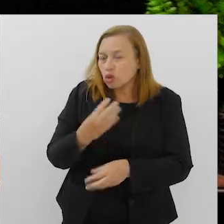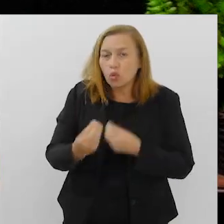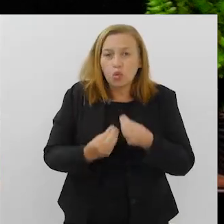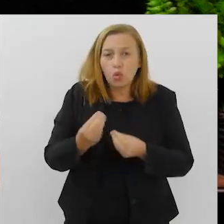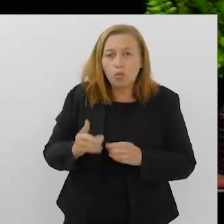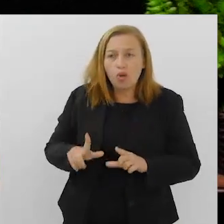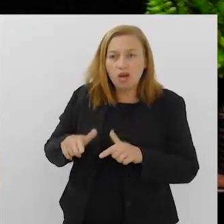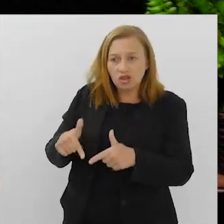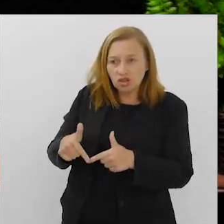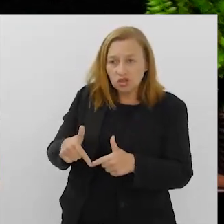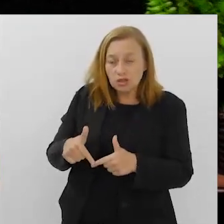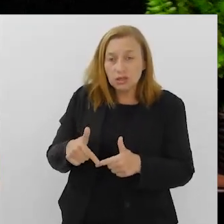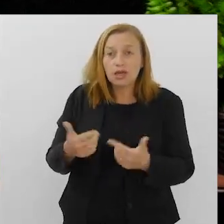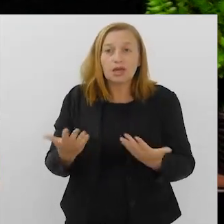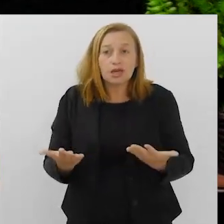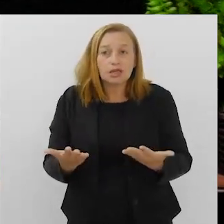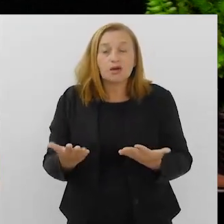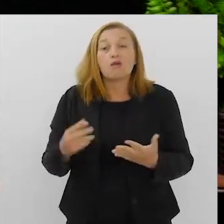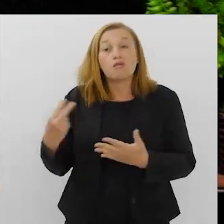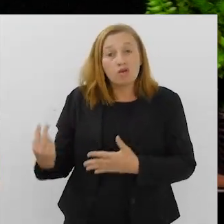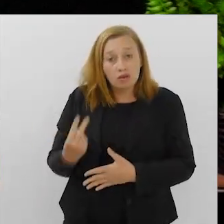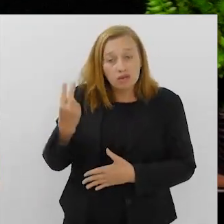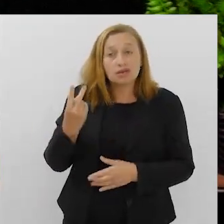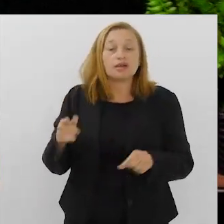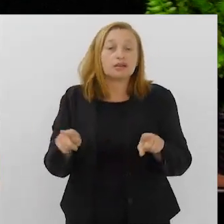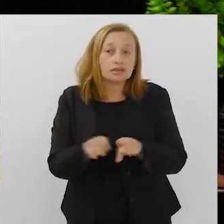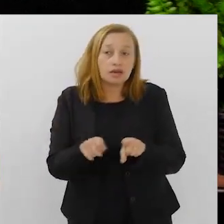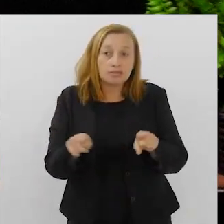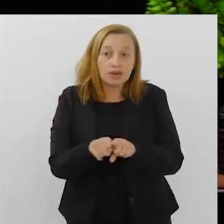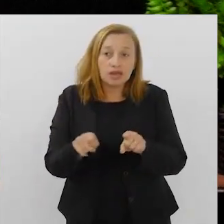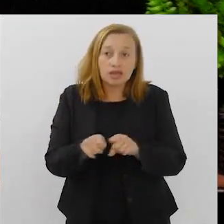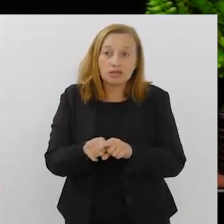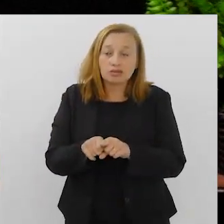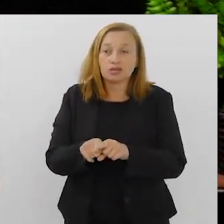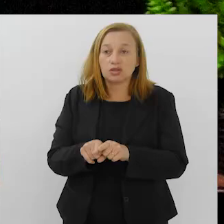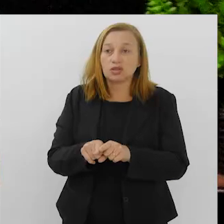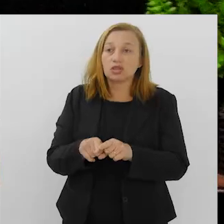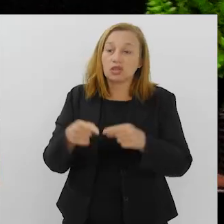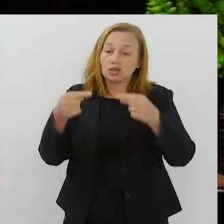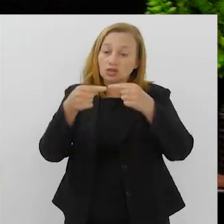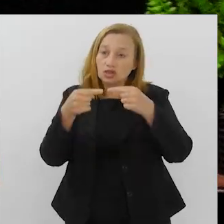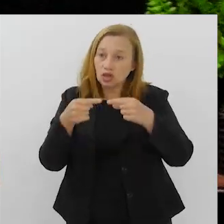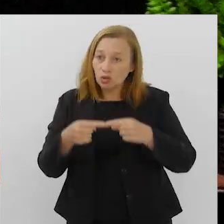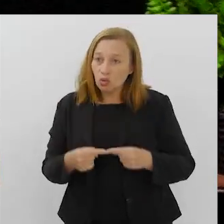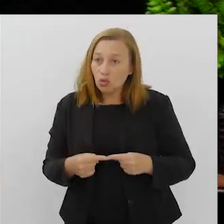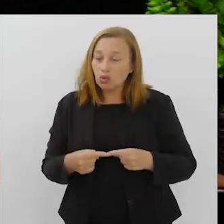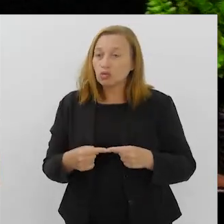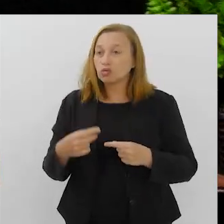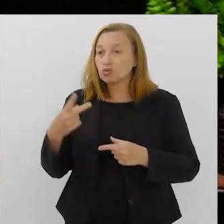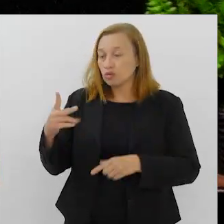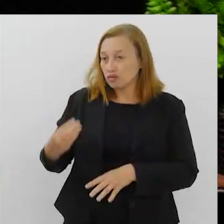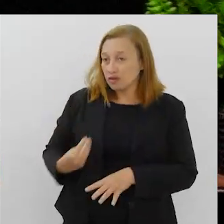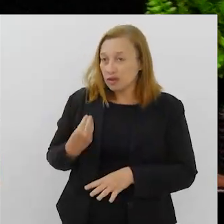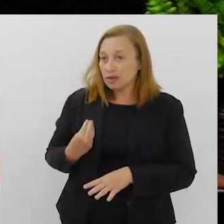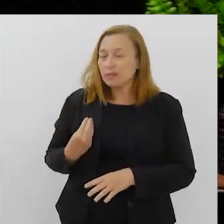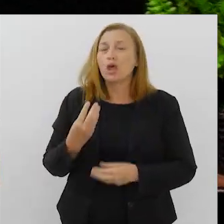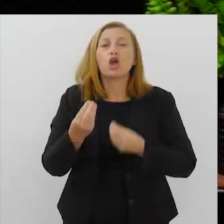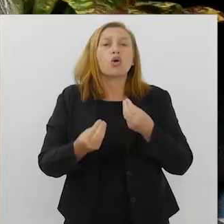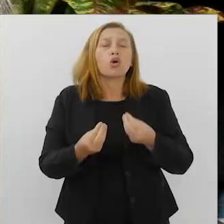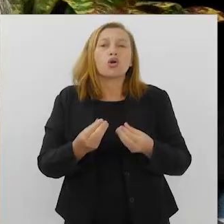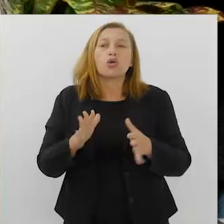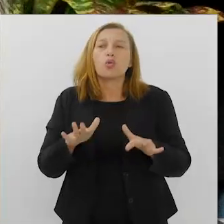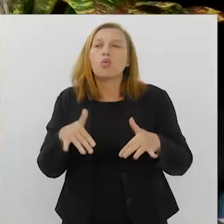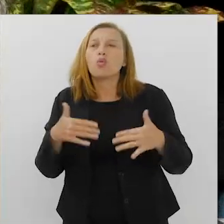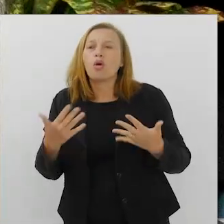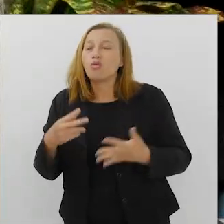sua mobilidade, elas são preservadas também de acordo com a sua conduta. E qual é o